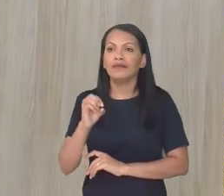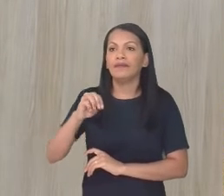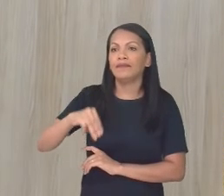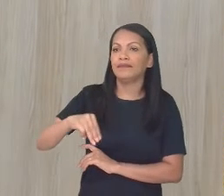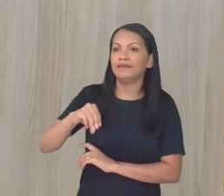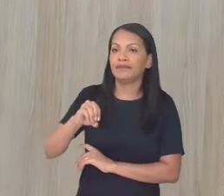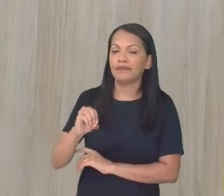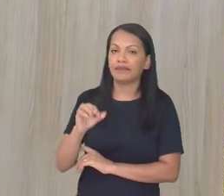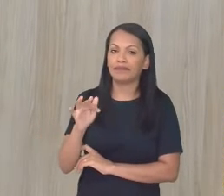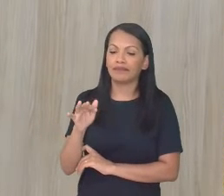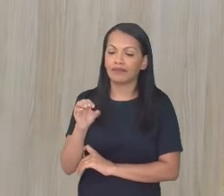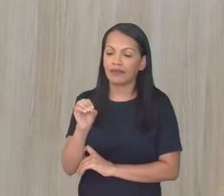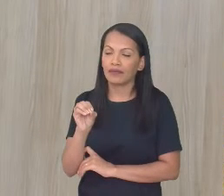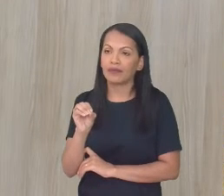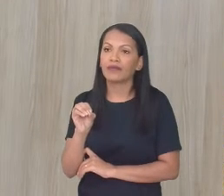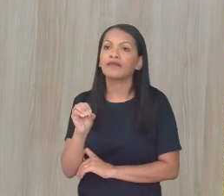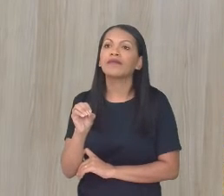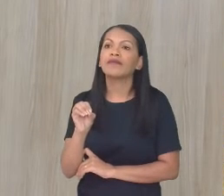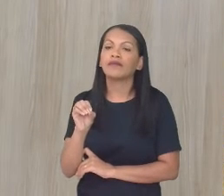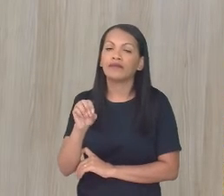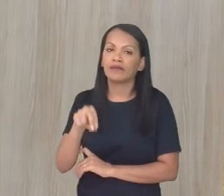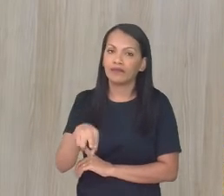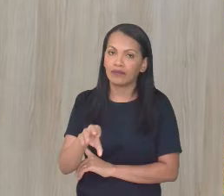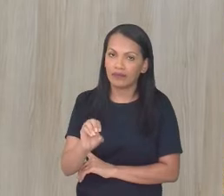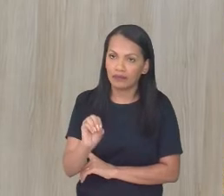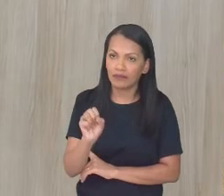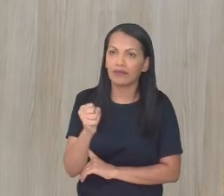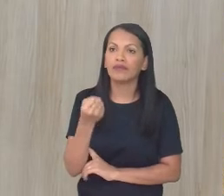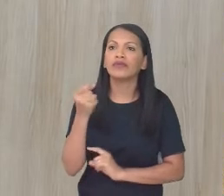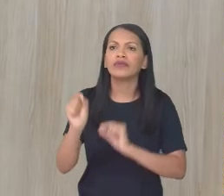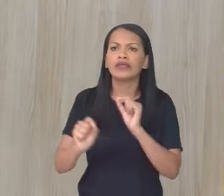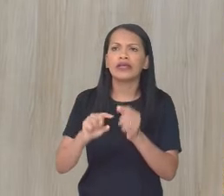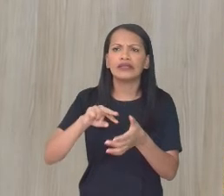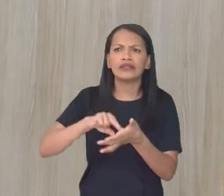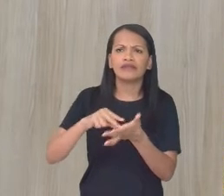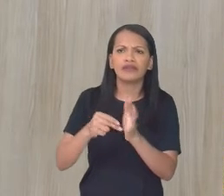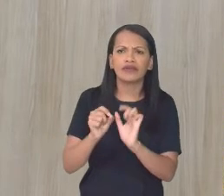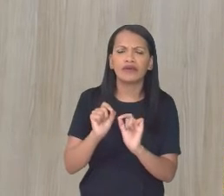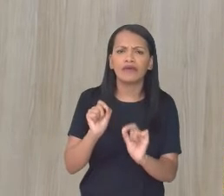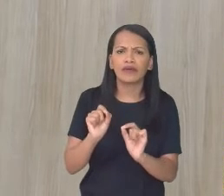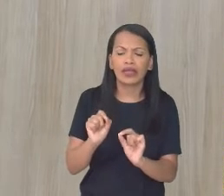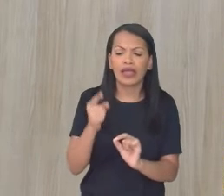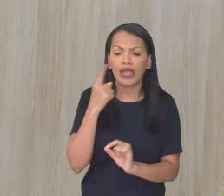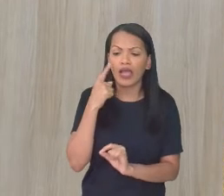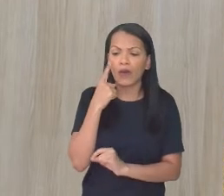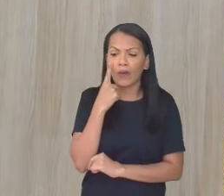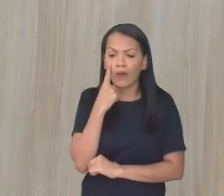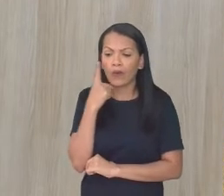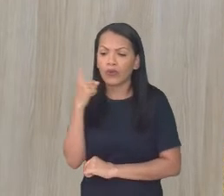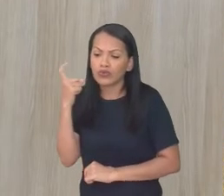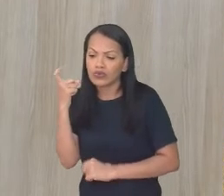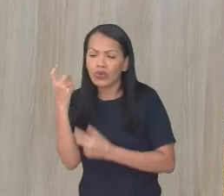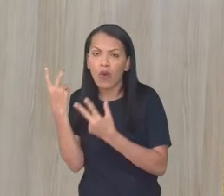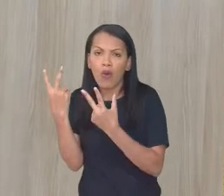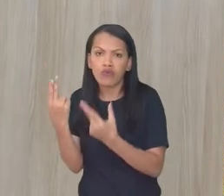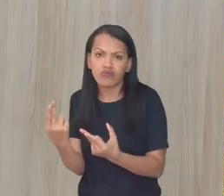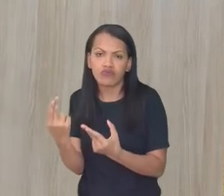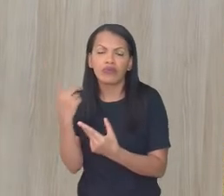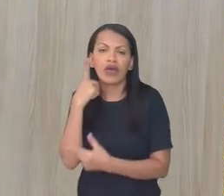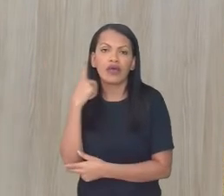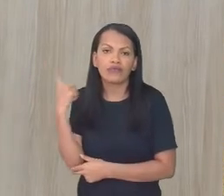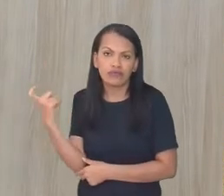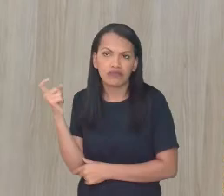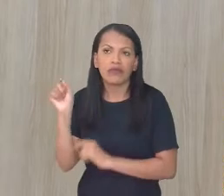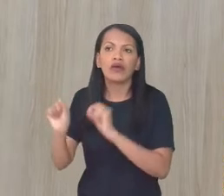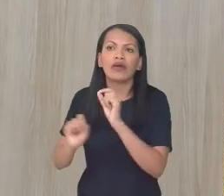homo, não é? Mais fono, não é? Então, é o som, não é? O som da palavra fono